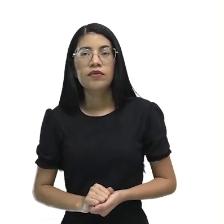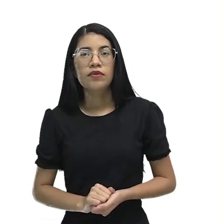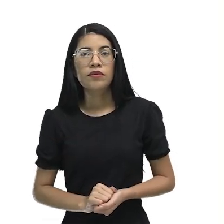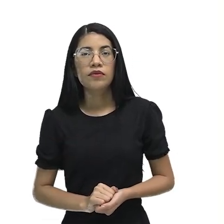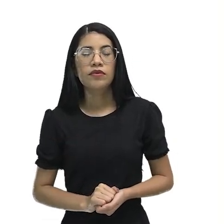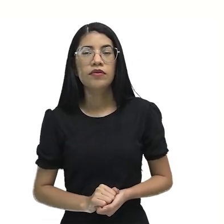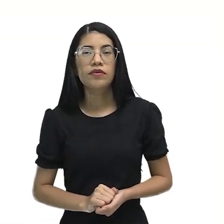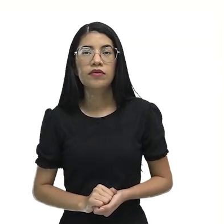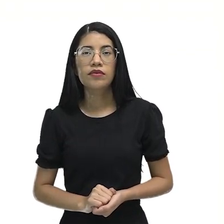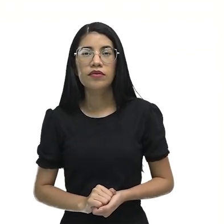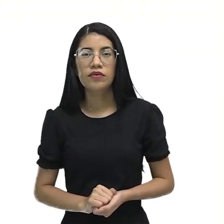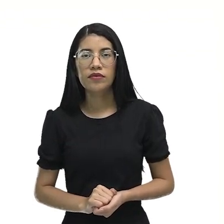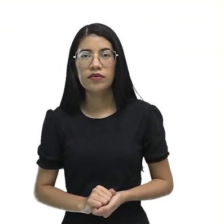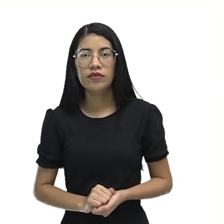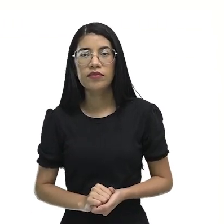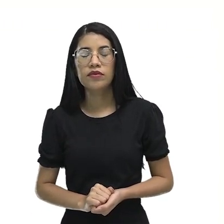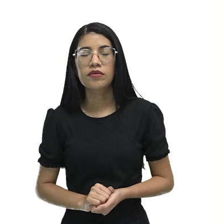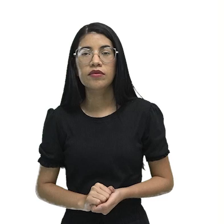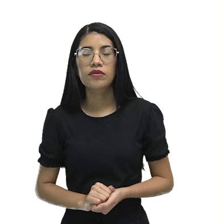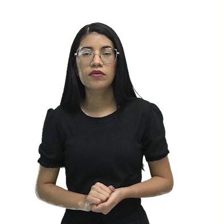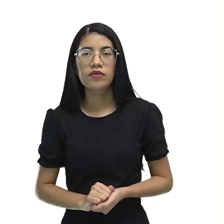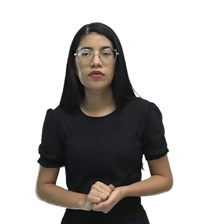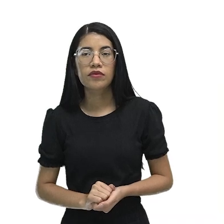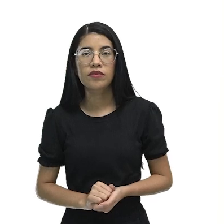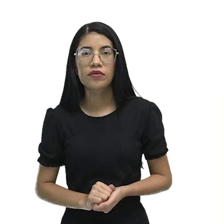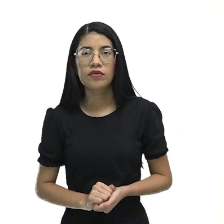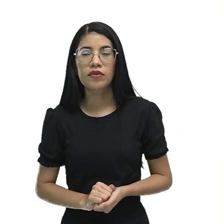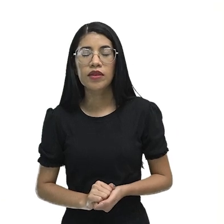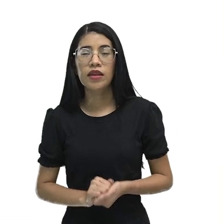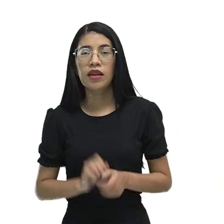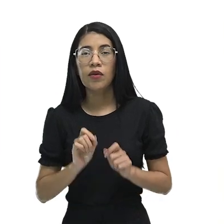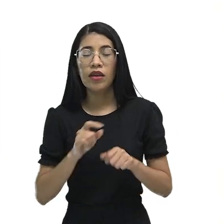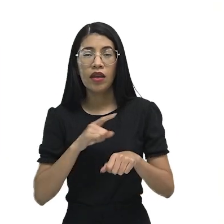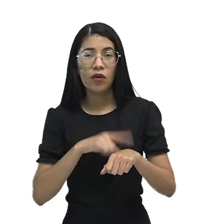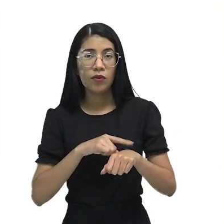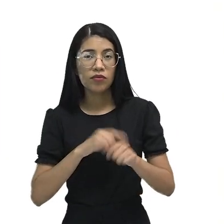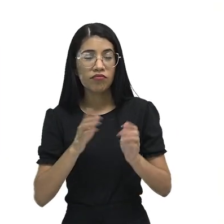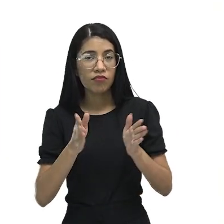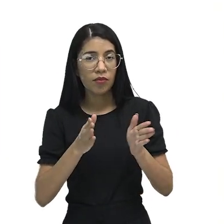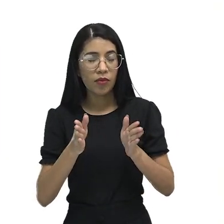2,75. 2,75 é o quê? É o tempo, né?